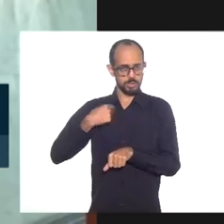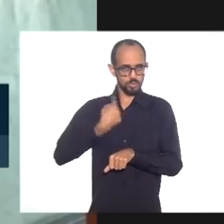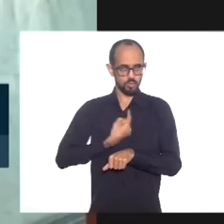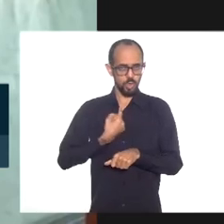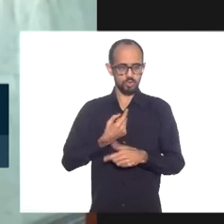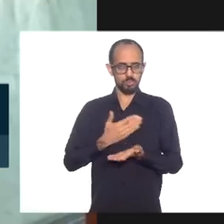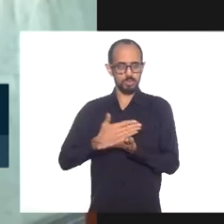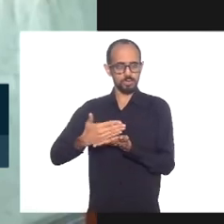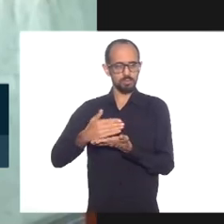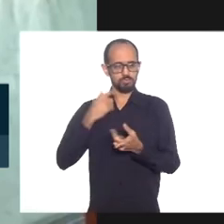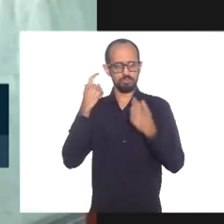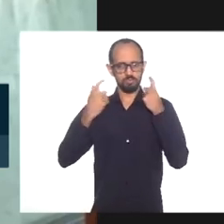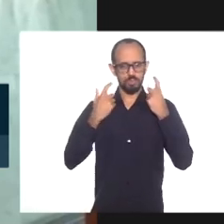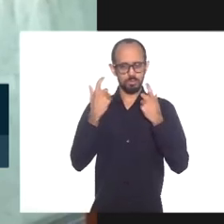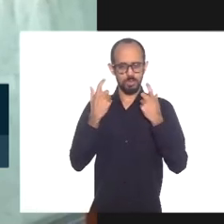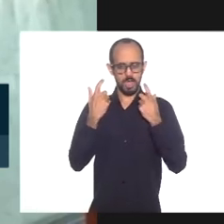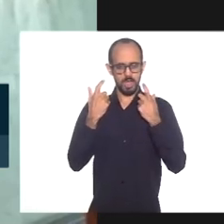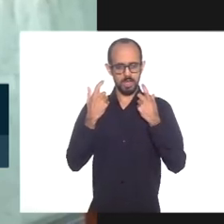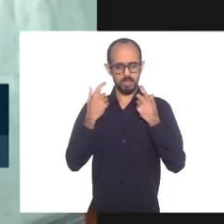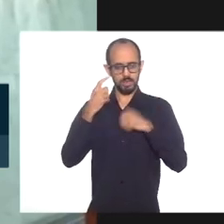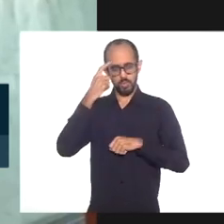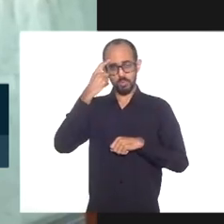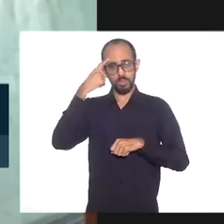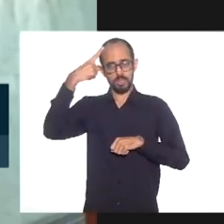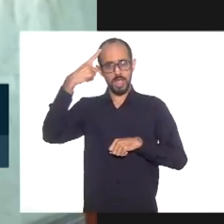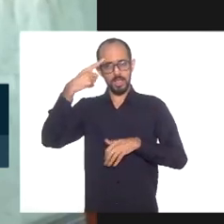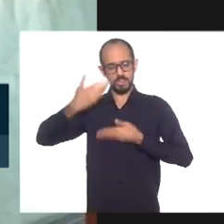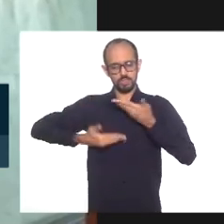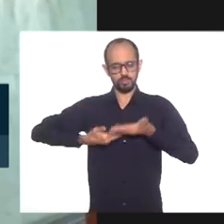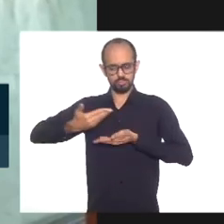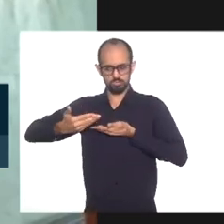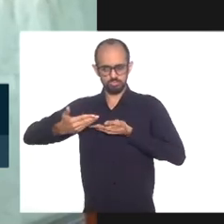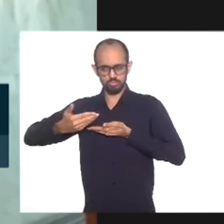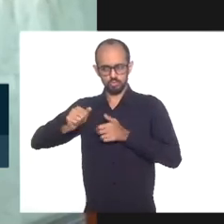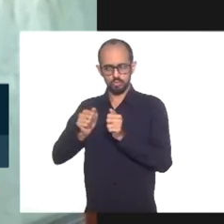E trocando ideias então, com o presidente,